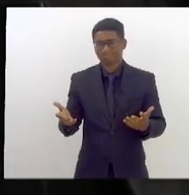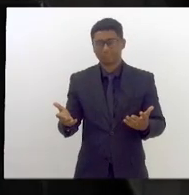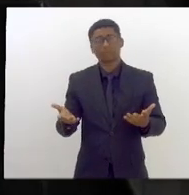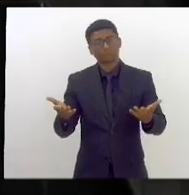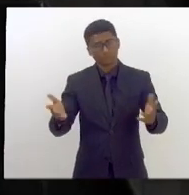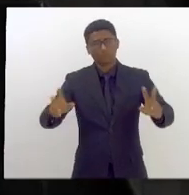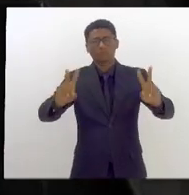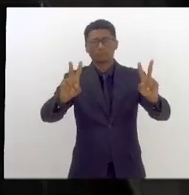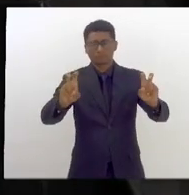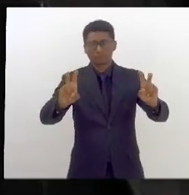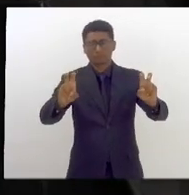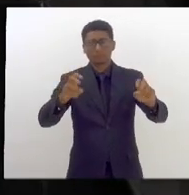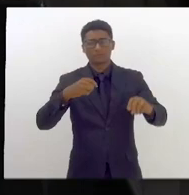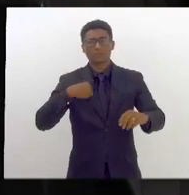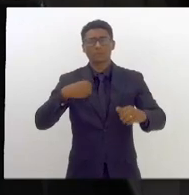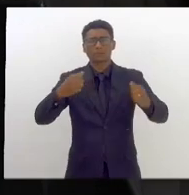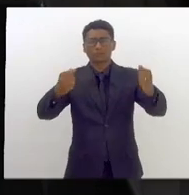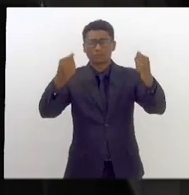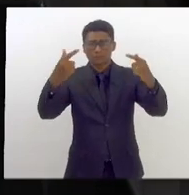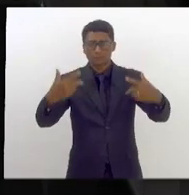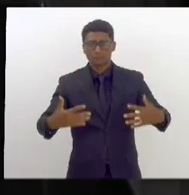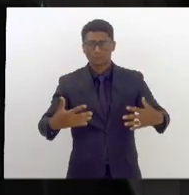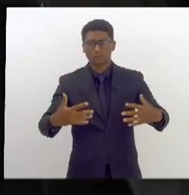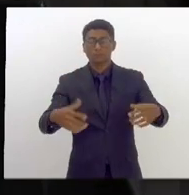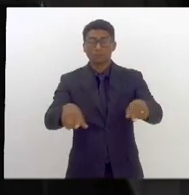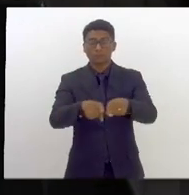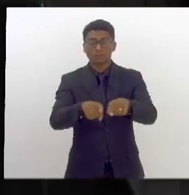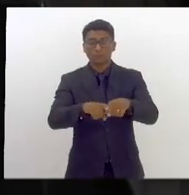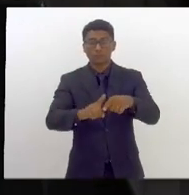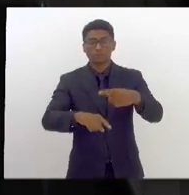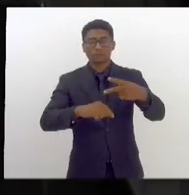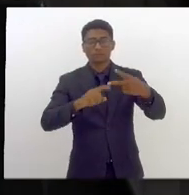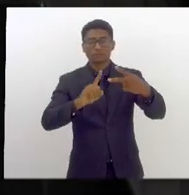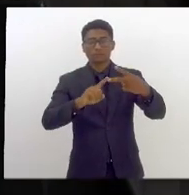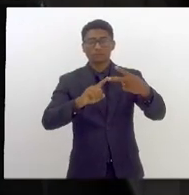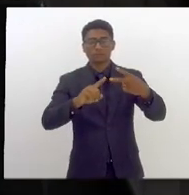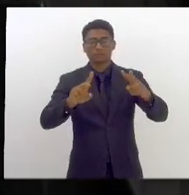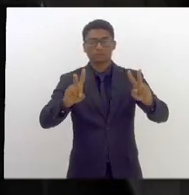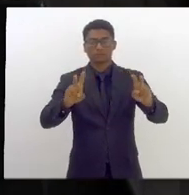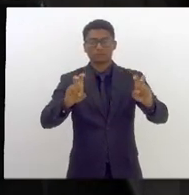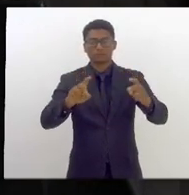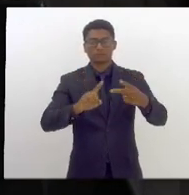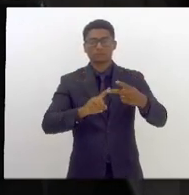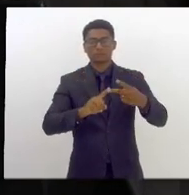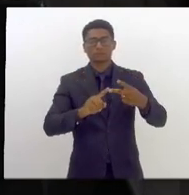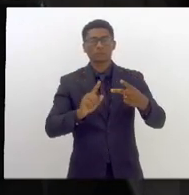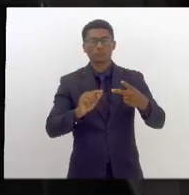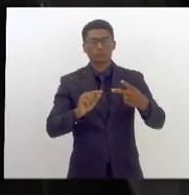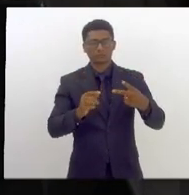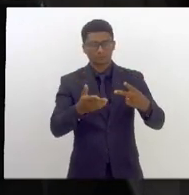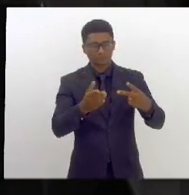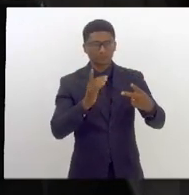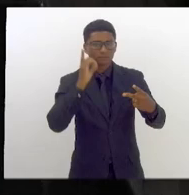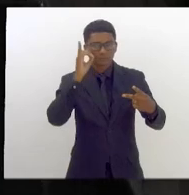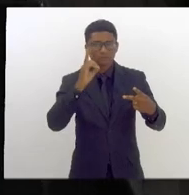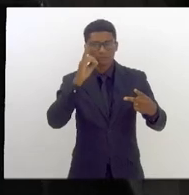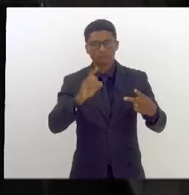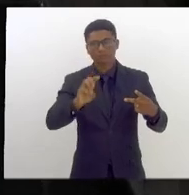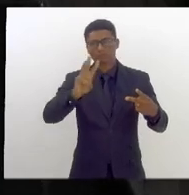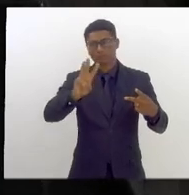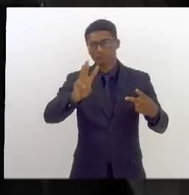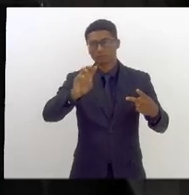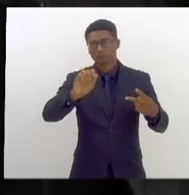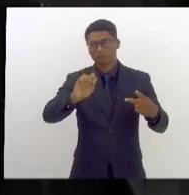esse tema mas tem um segundo tema Deputado valdeck que vossa excelência